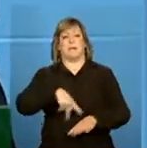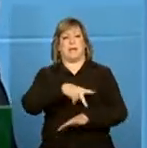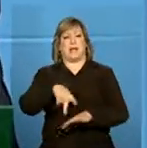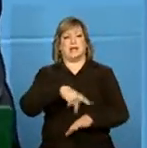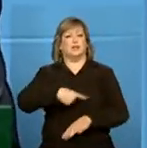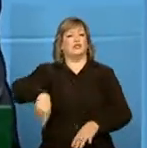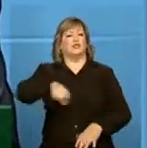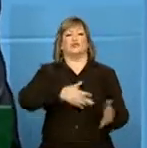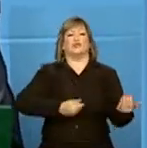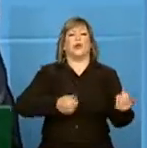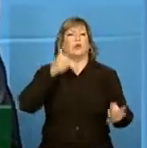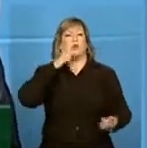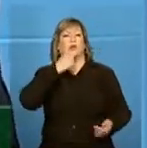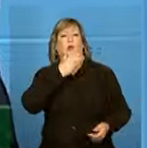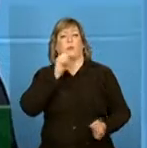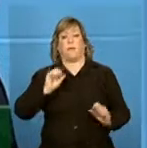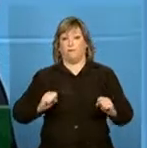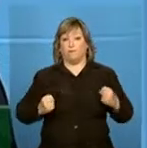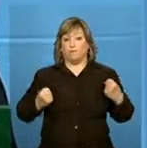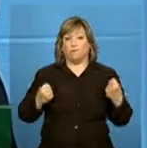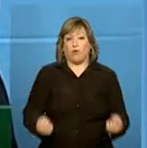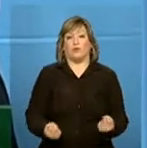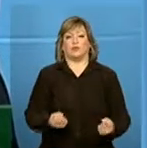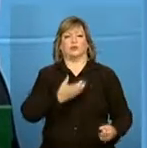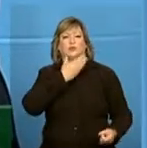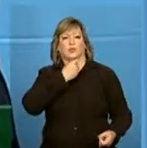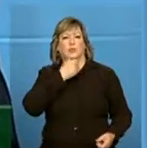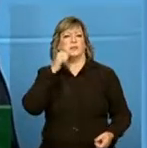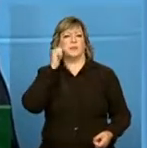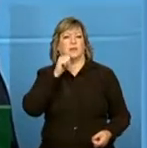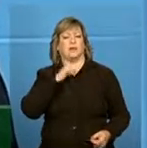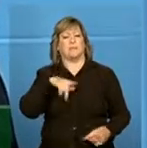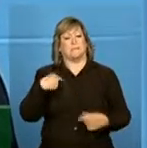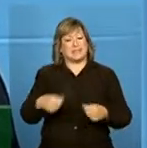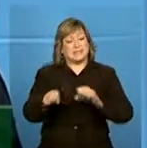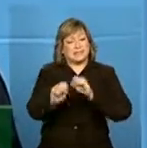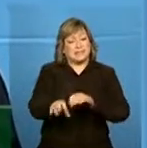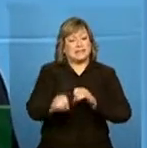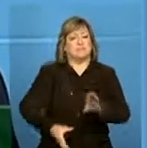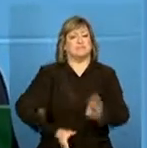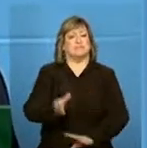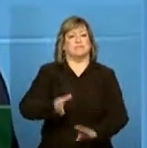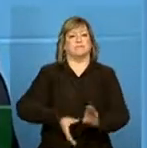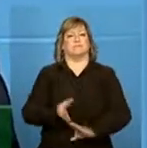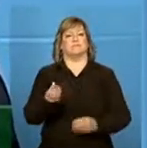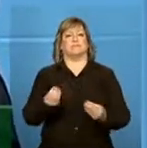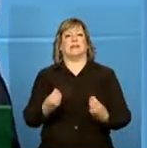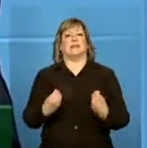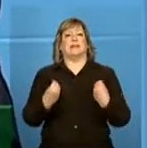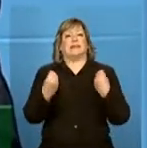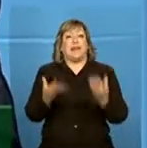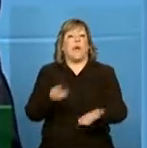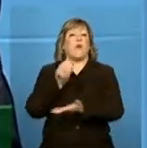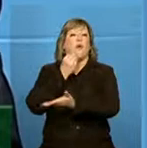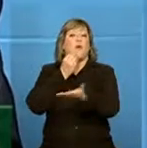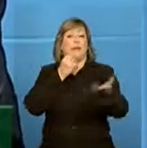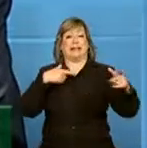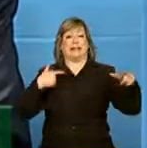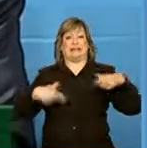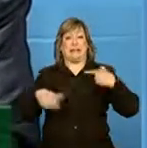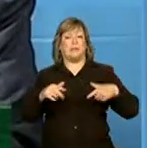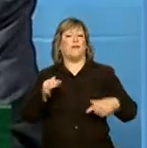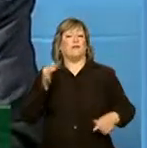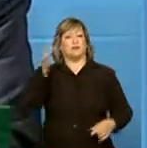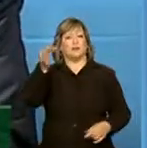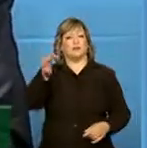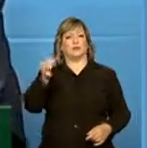dessa juventude, da força dos meninos, que devemos orientar, que devemos dar oportunidade de trabalho no